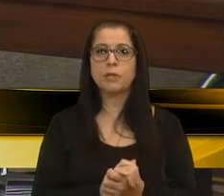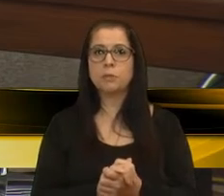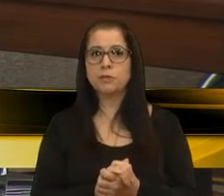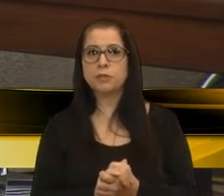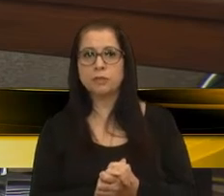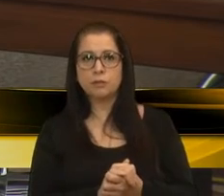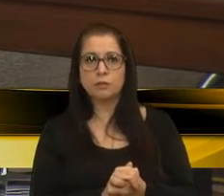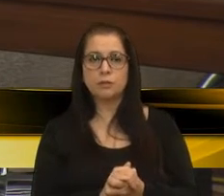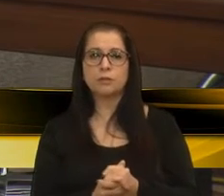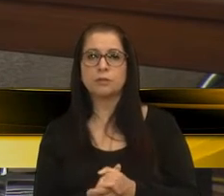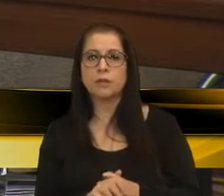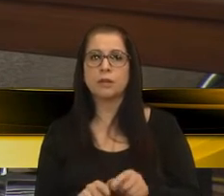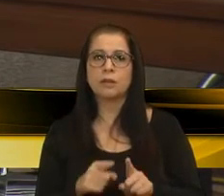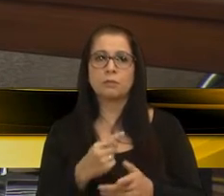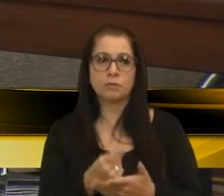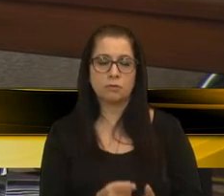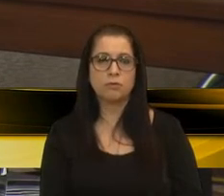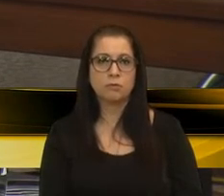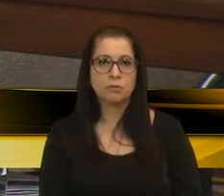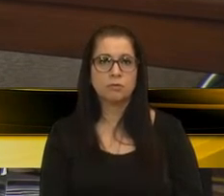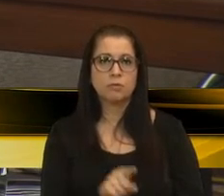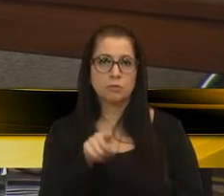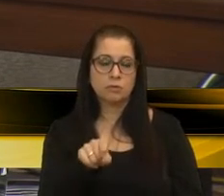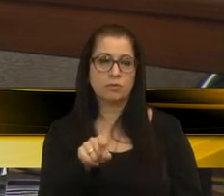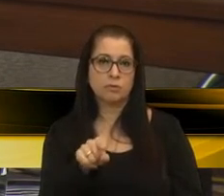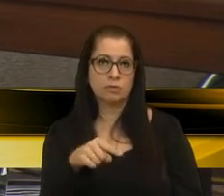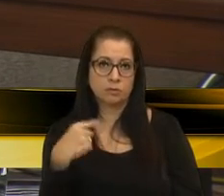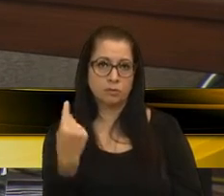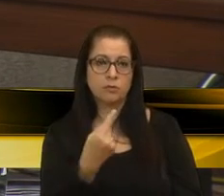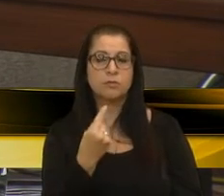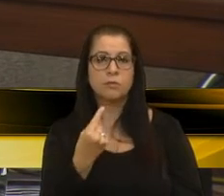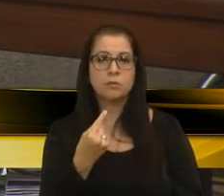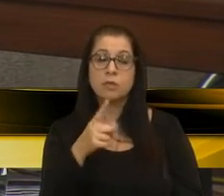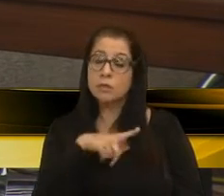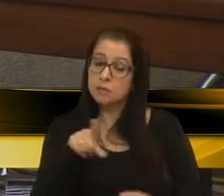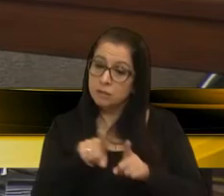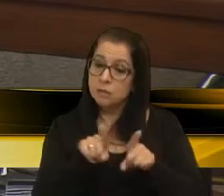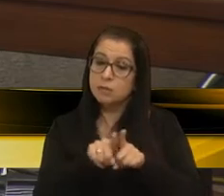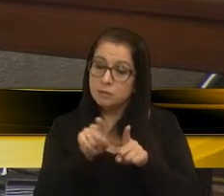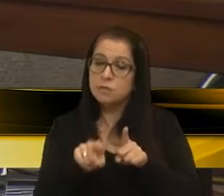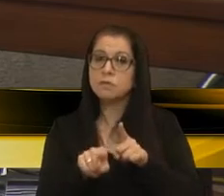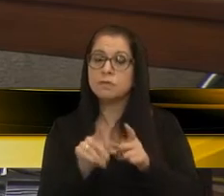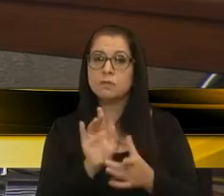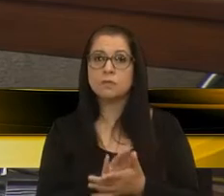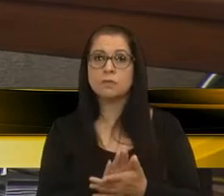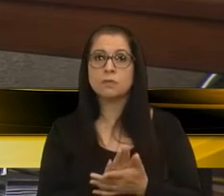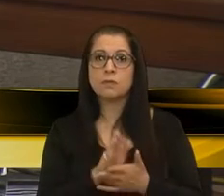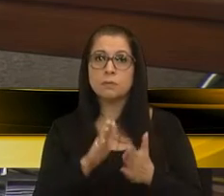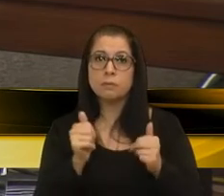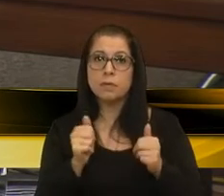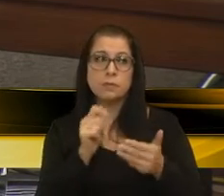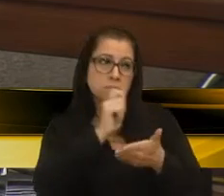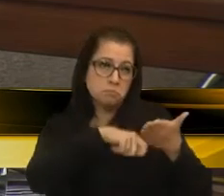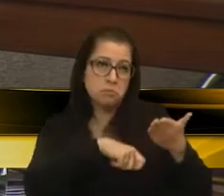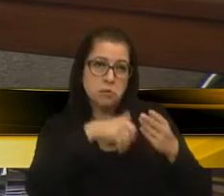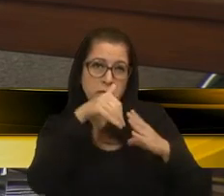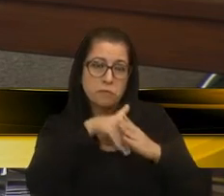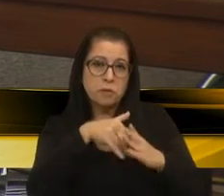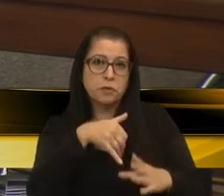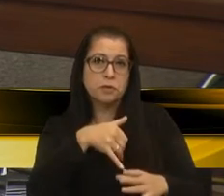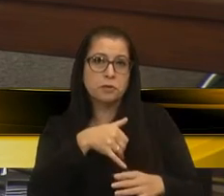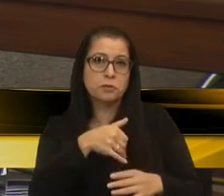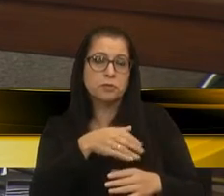transformar ela em subsidiária da Corsan. E também, Vossa Excelência, peço que protocolou um voto de pesar